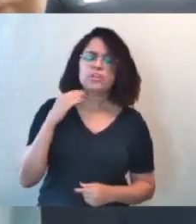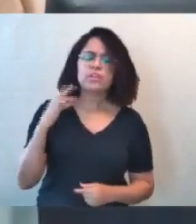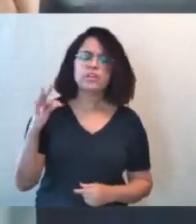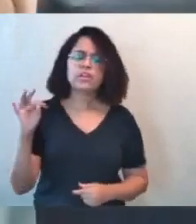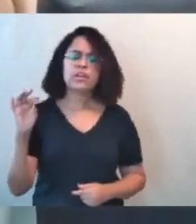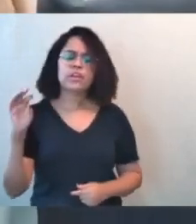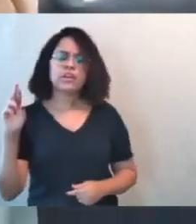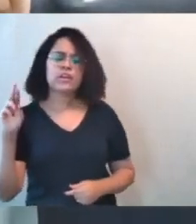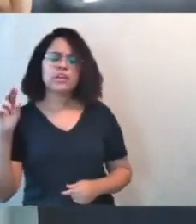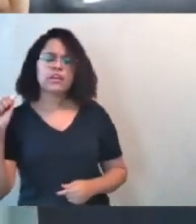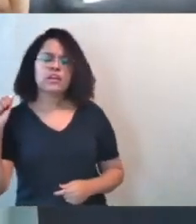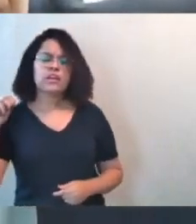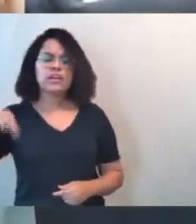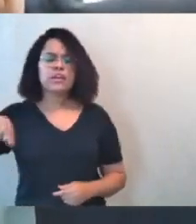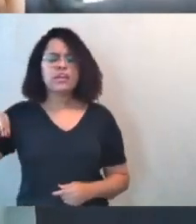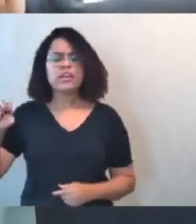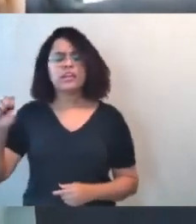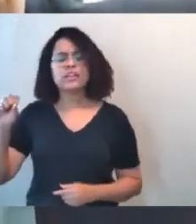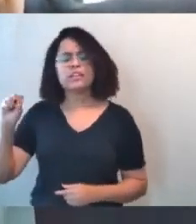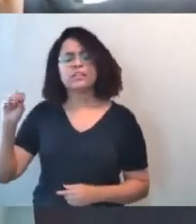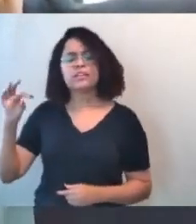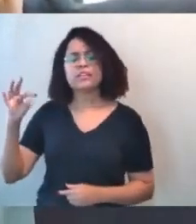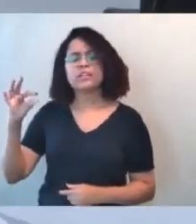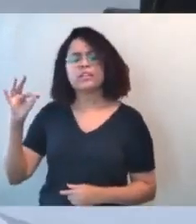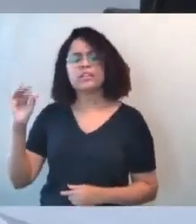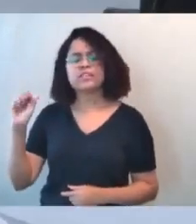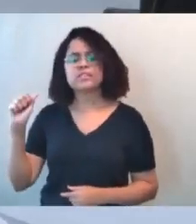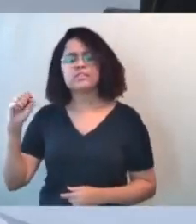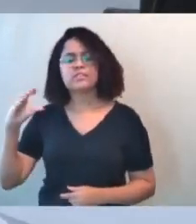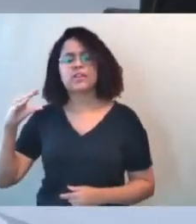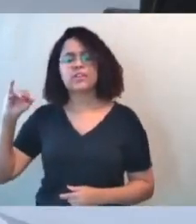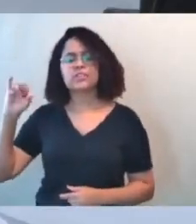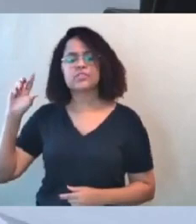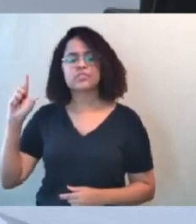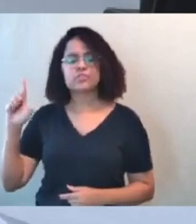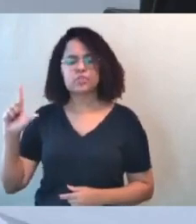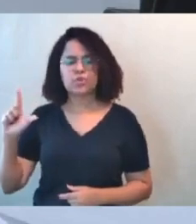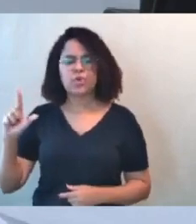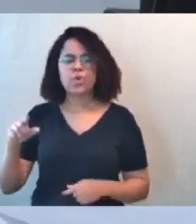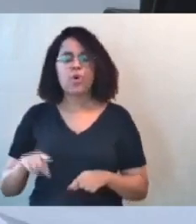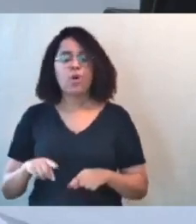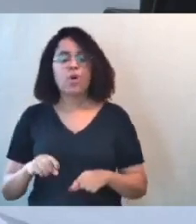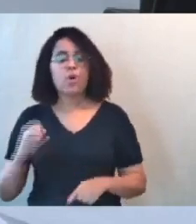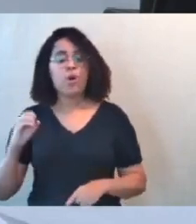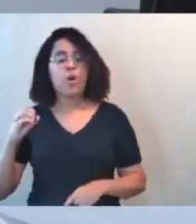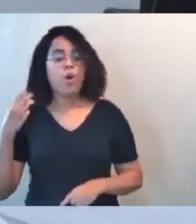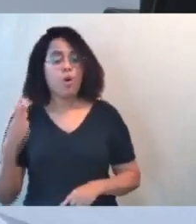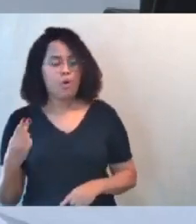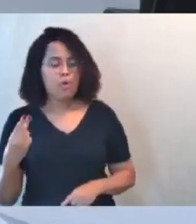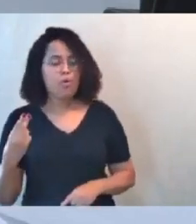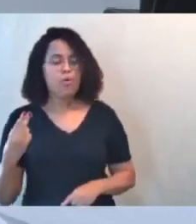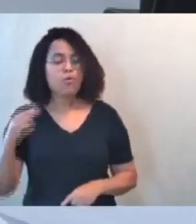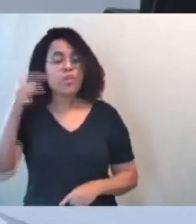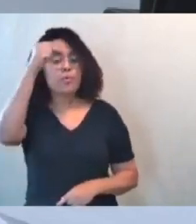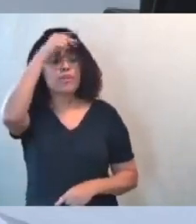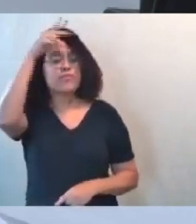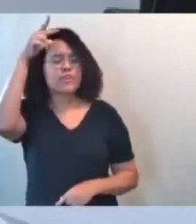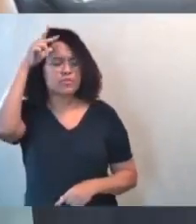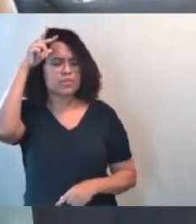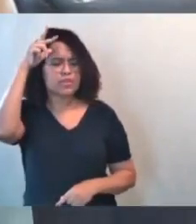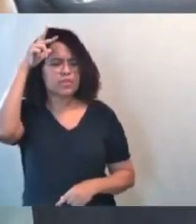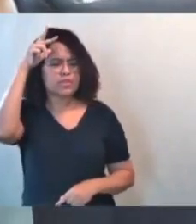O dinheiro de onde para quem, vereador? Dos 220 milhões de reais, que foram tanto para o convencional quanto para o